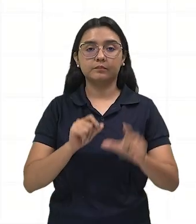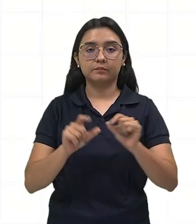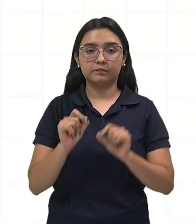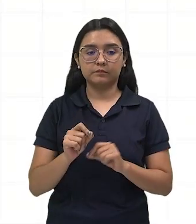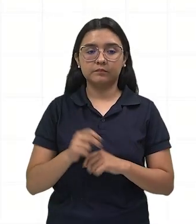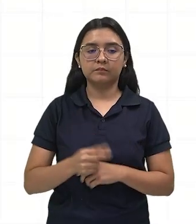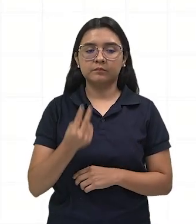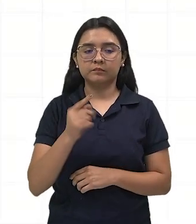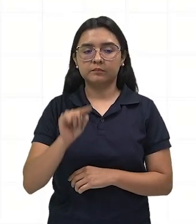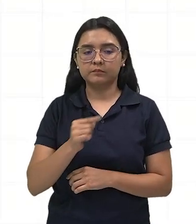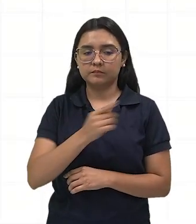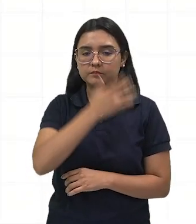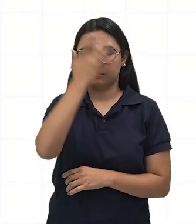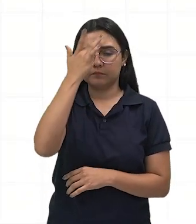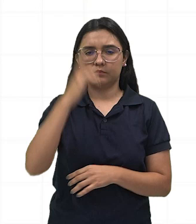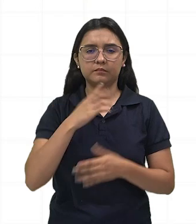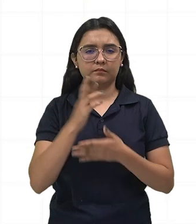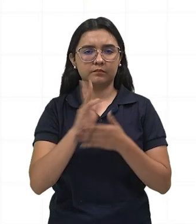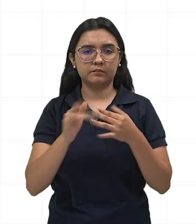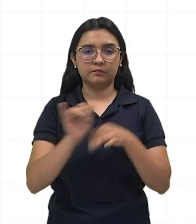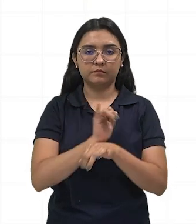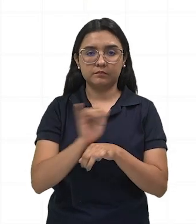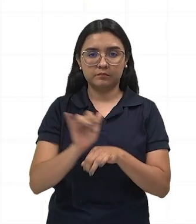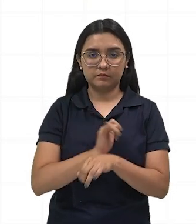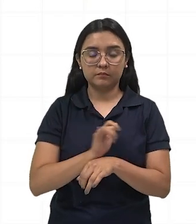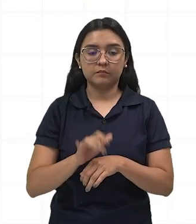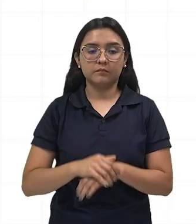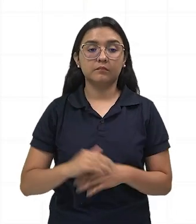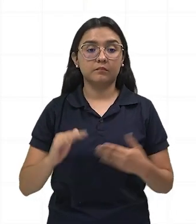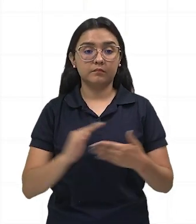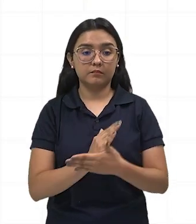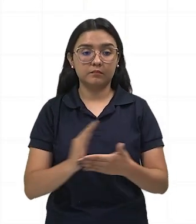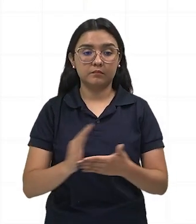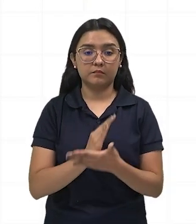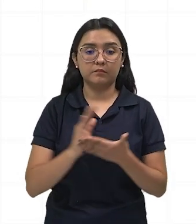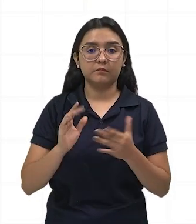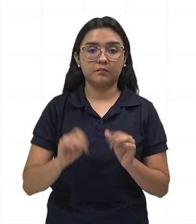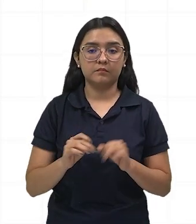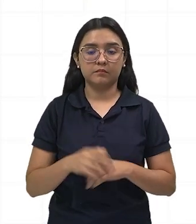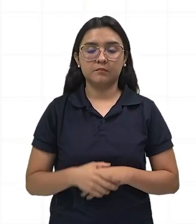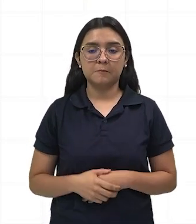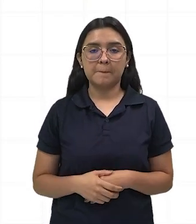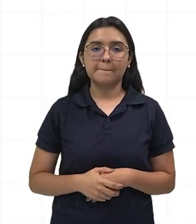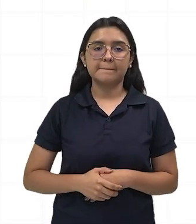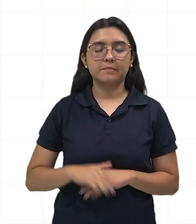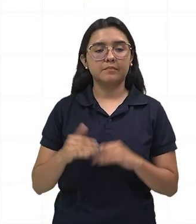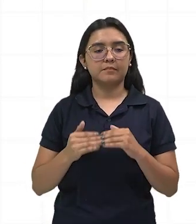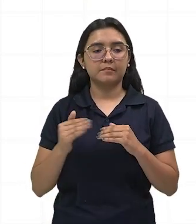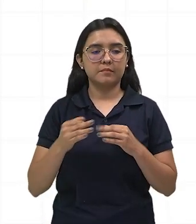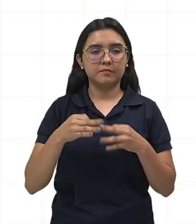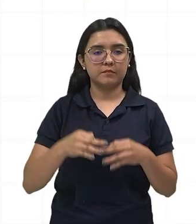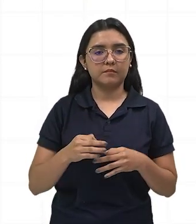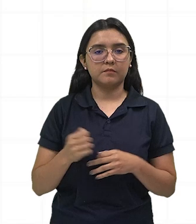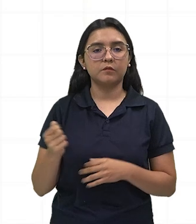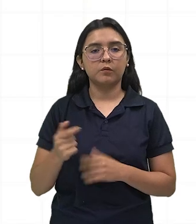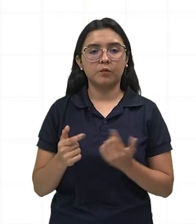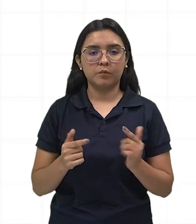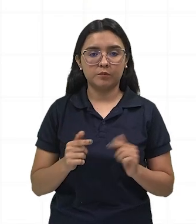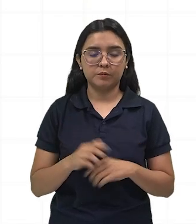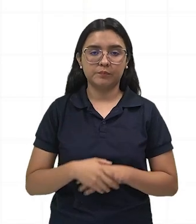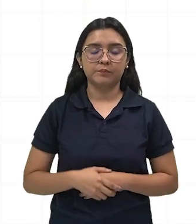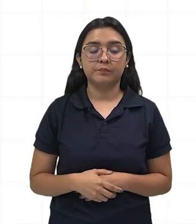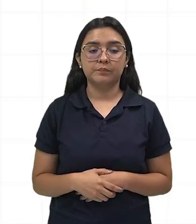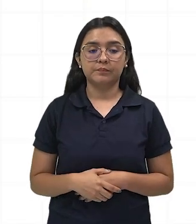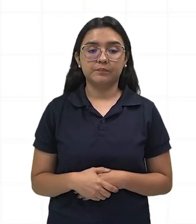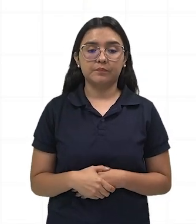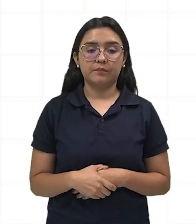aí vários e vários métodos. Né? Alguns bem mais precisos do que outros.